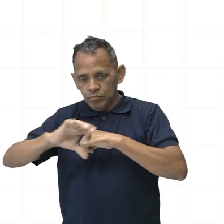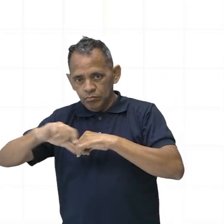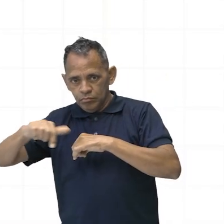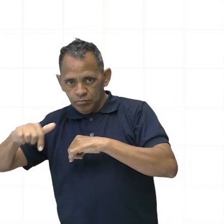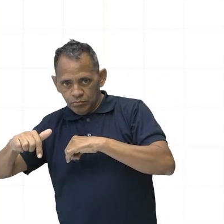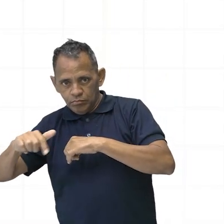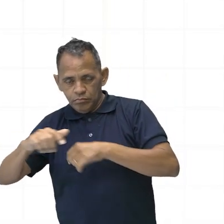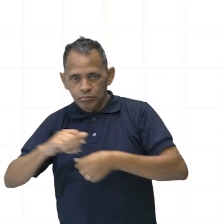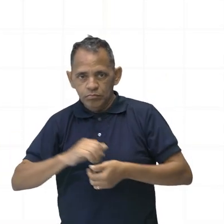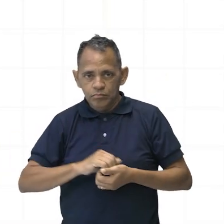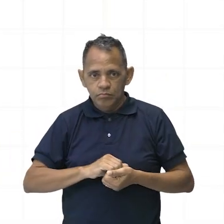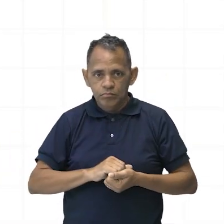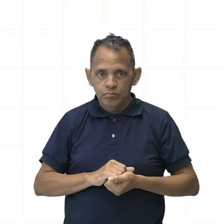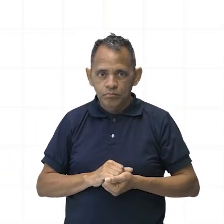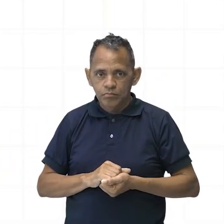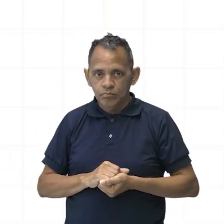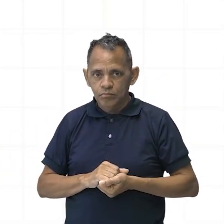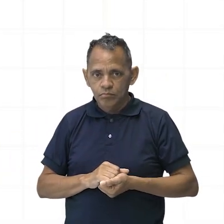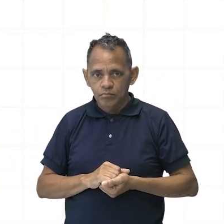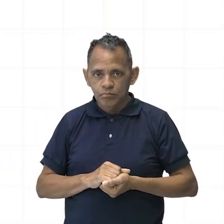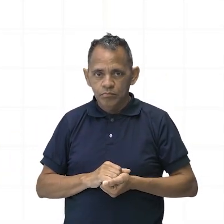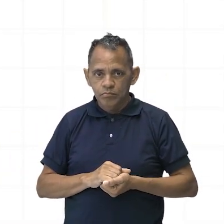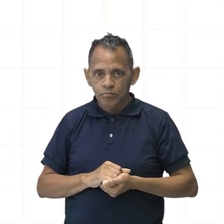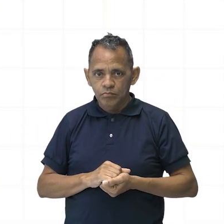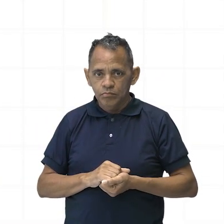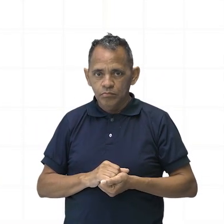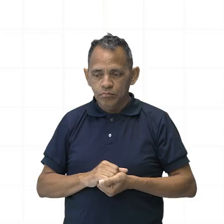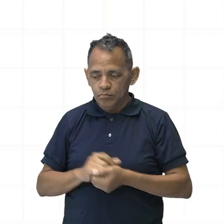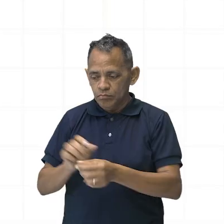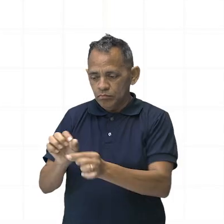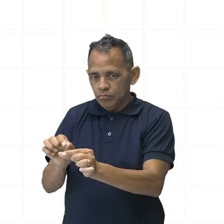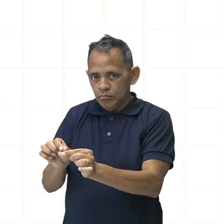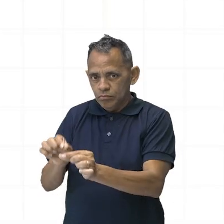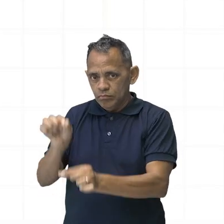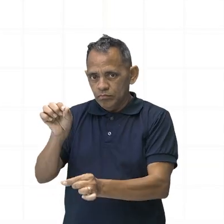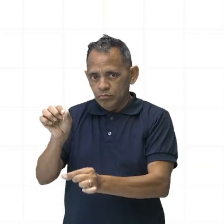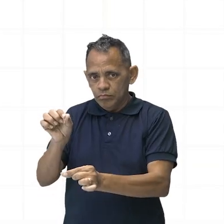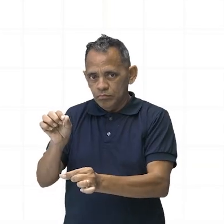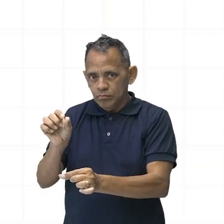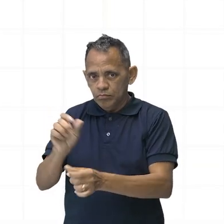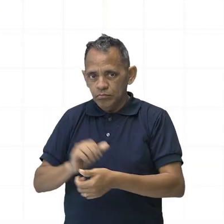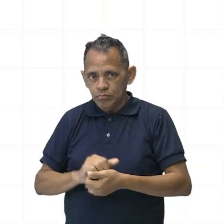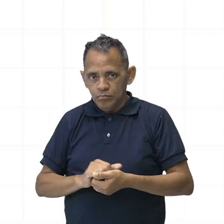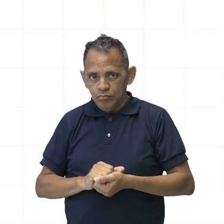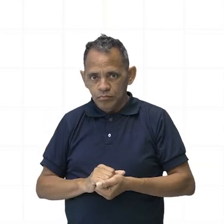vai ter que estar até a altura 8. Então, mais ou menos aqui.